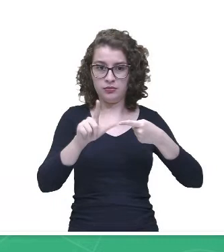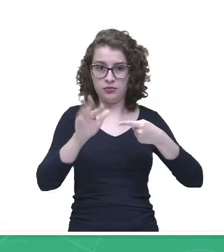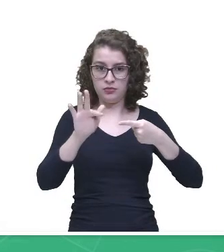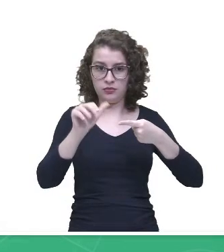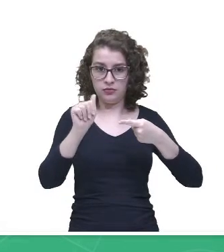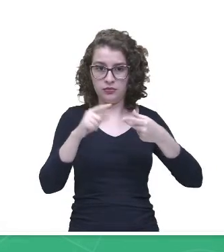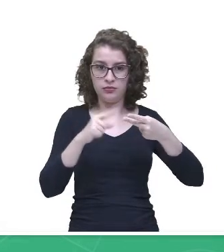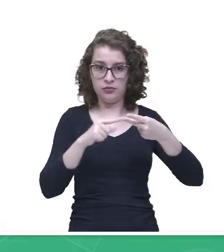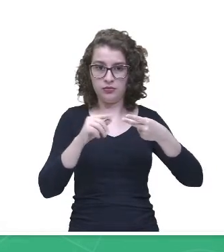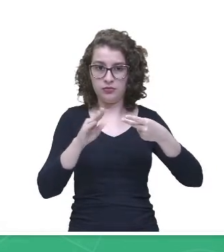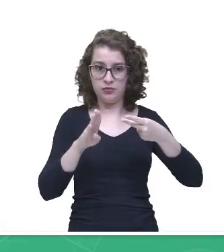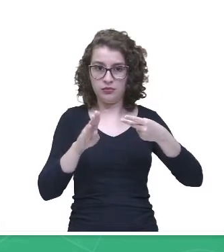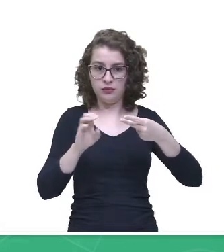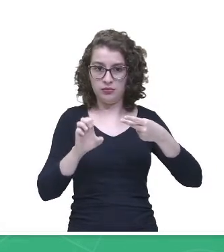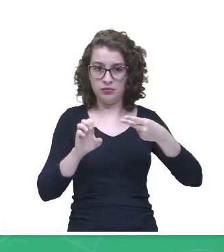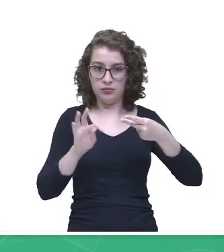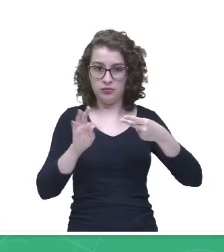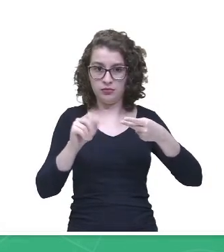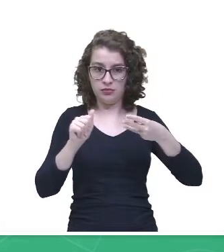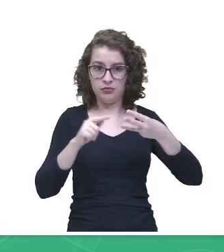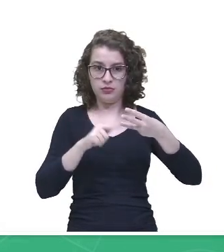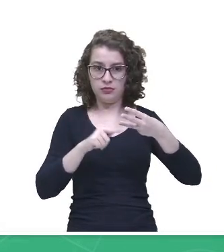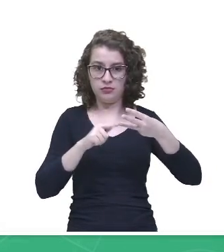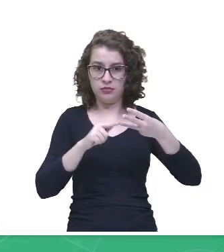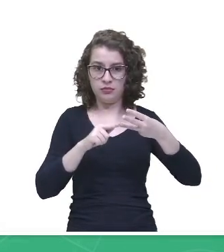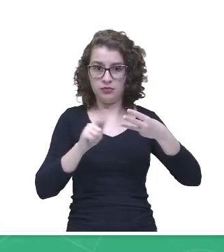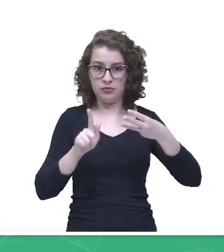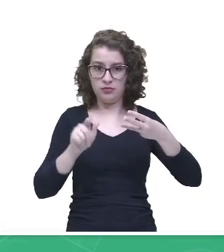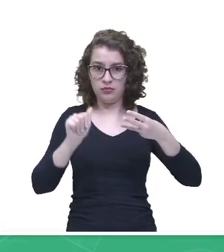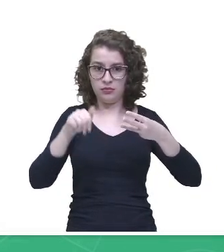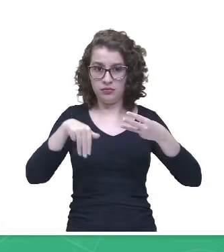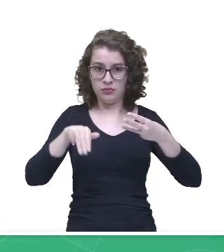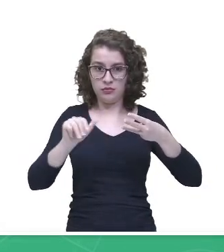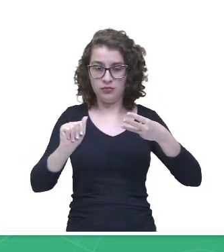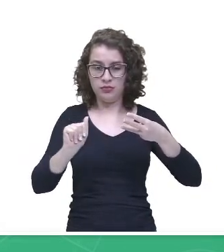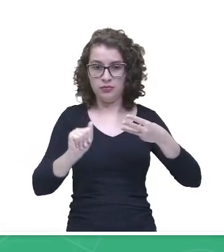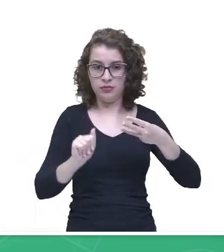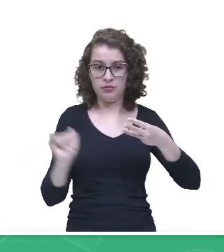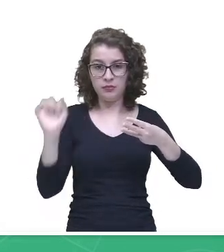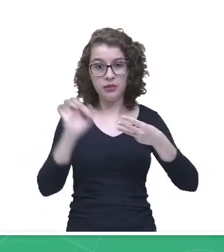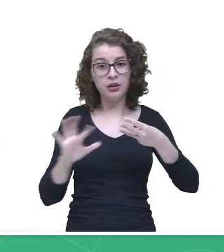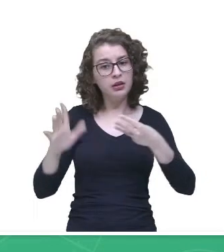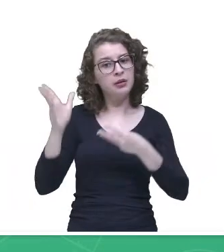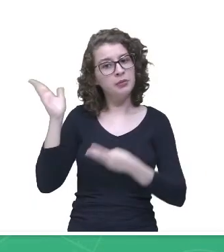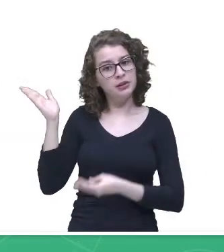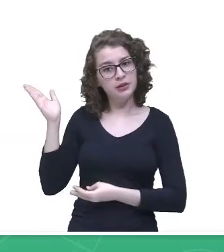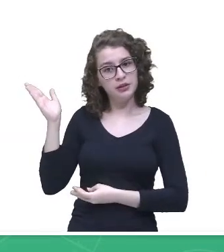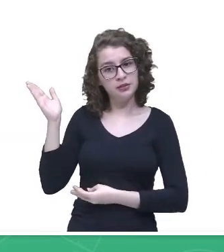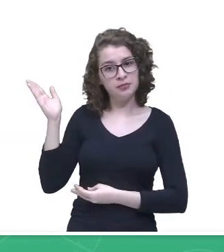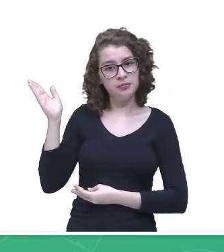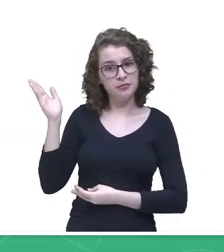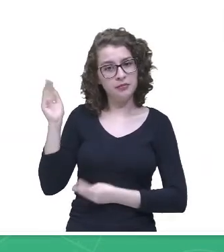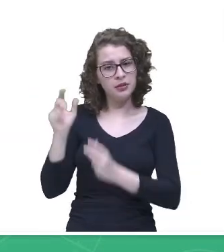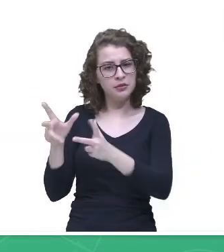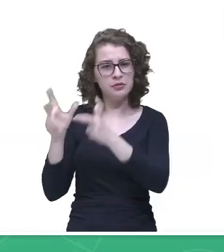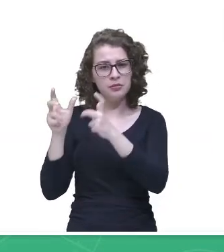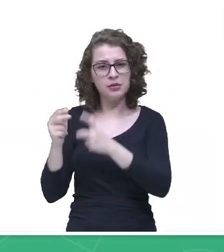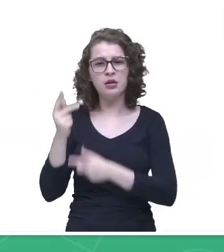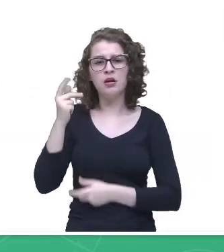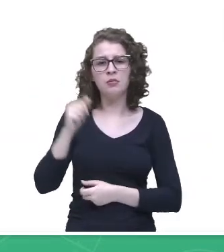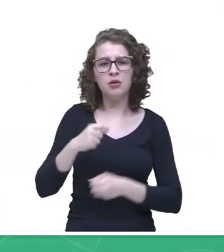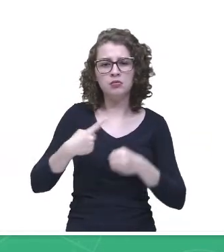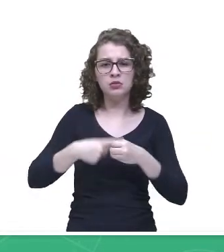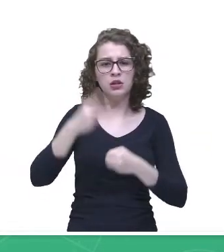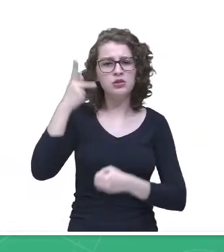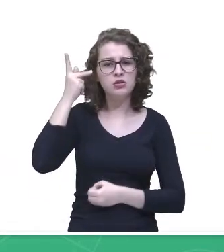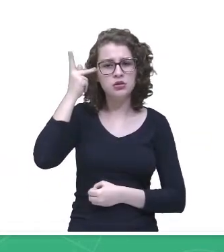beta e gama, tá bom? Na imagem que a gente consegue observar, tá a cidade de São Paulo,